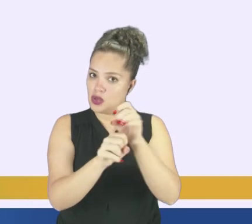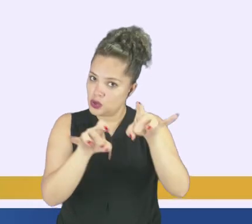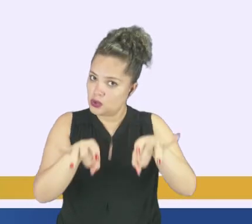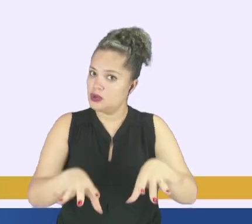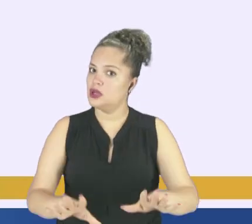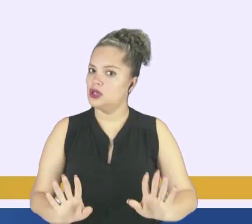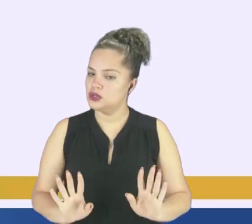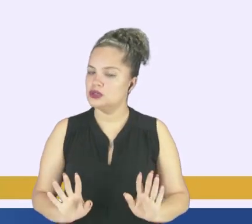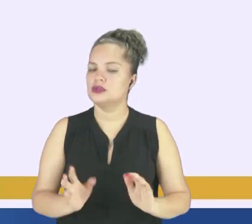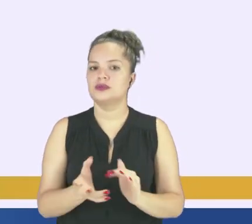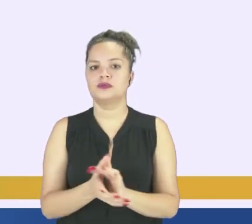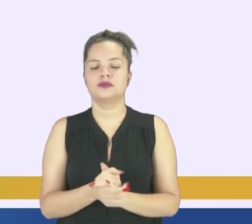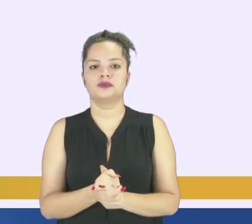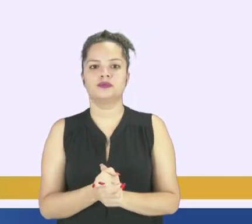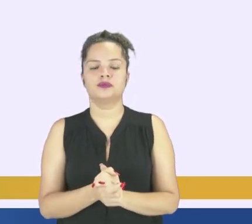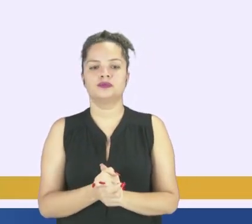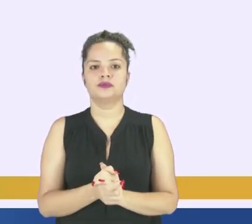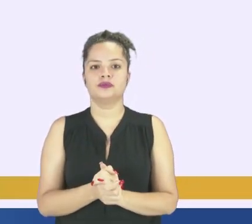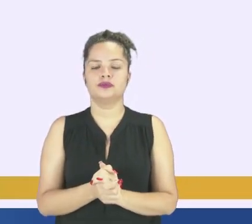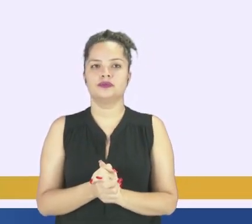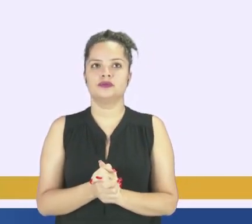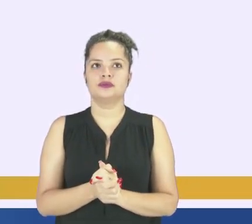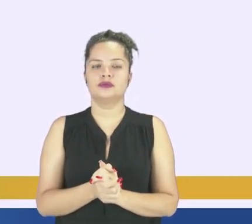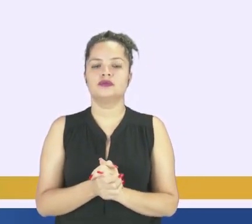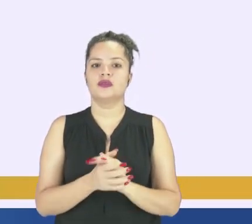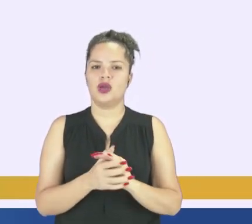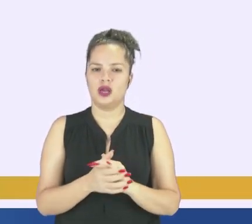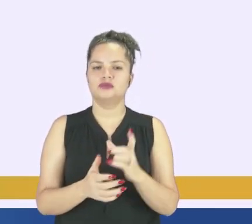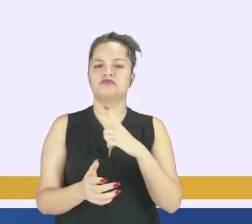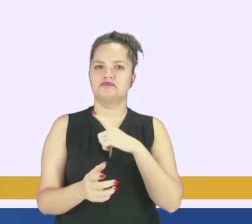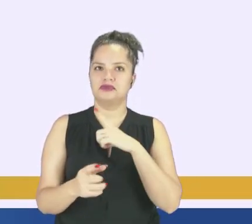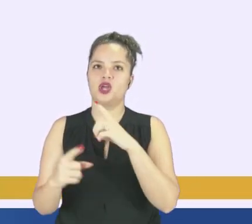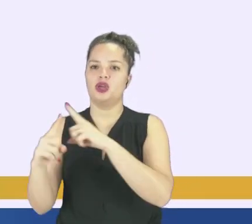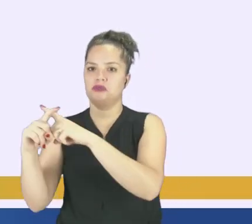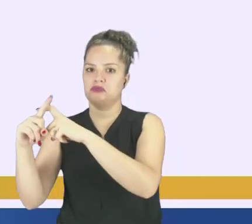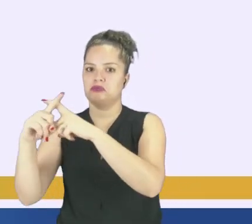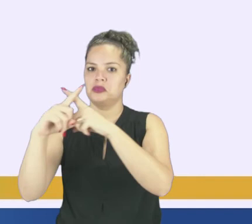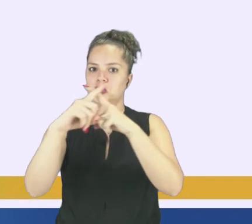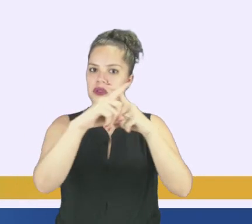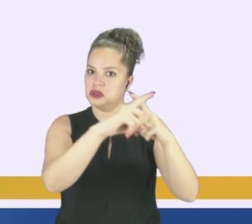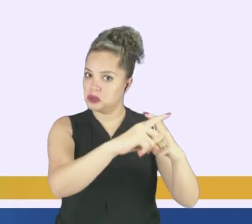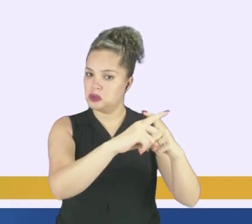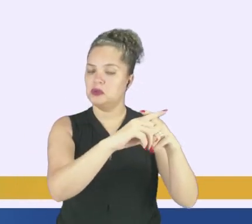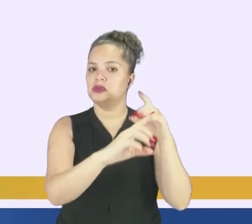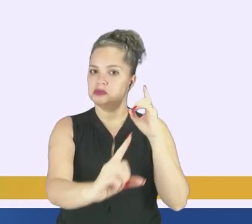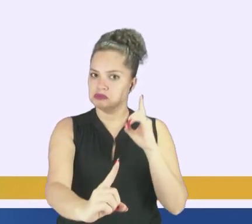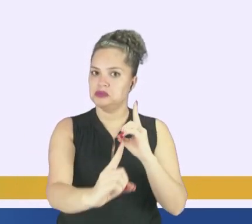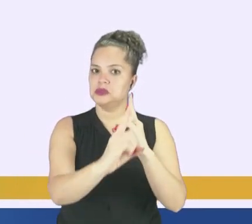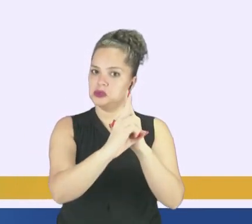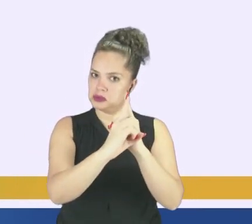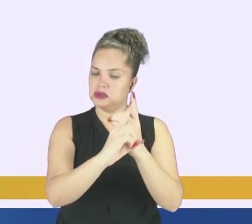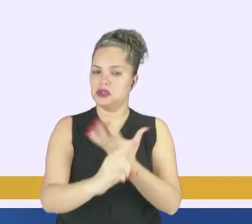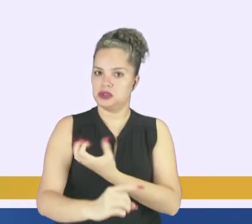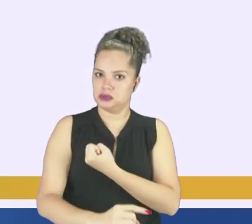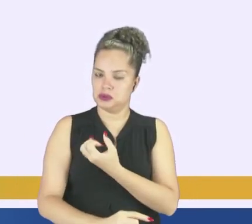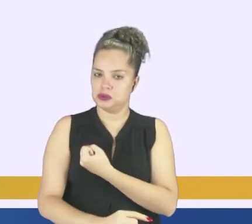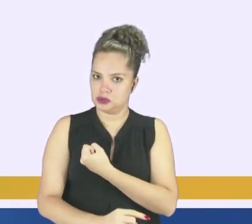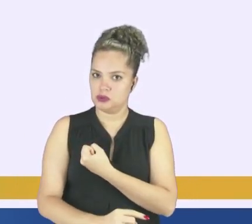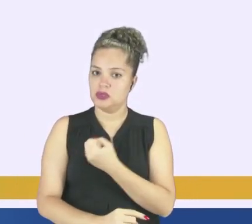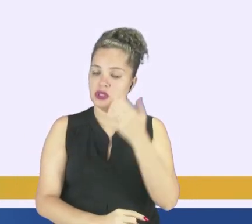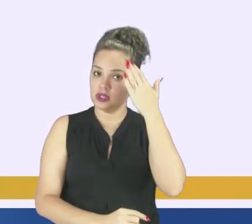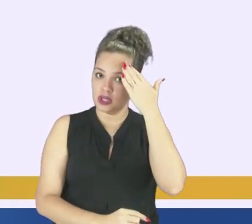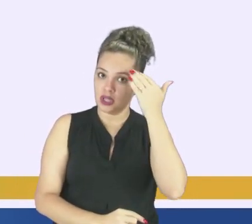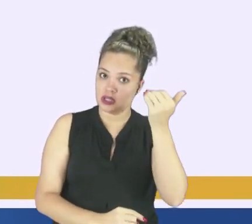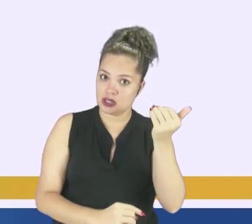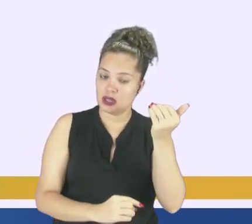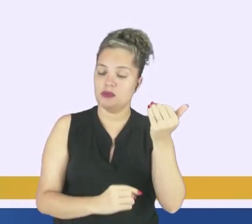aqui? Então, olha só. A partir desse polinômio encontrado, ou dessa sentença encontrada, nós vamos tirar